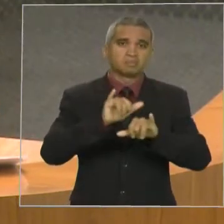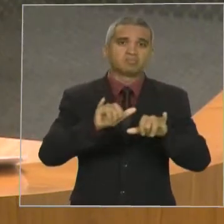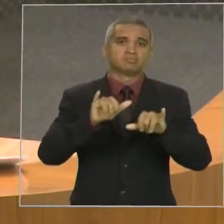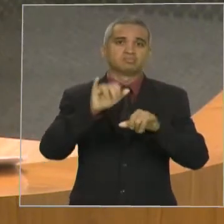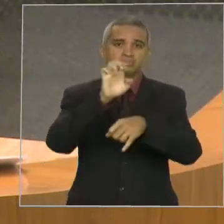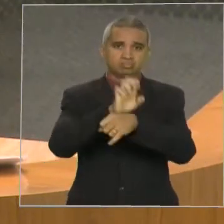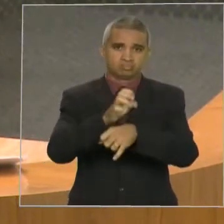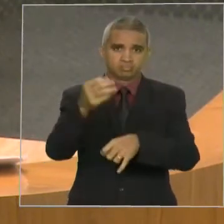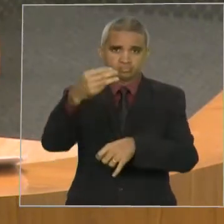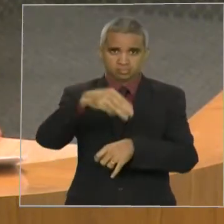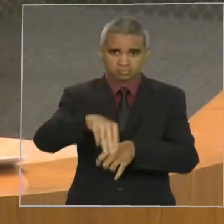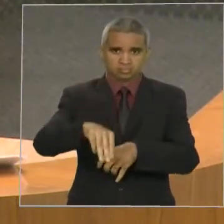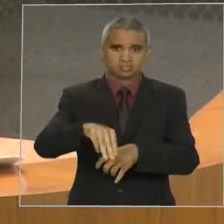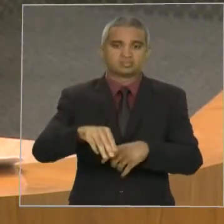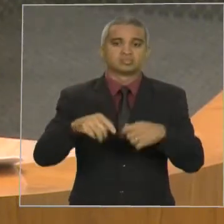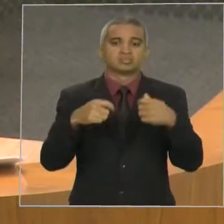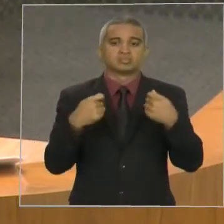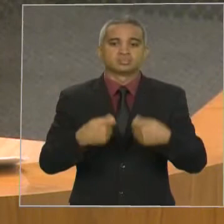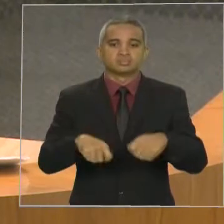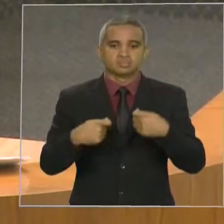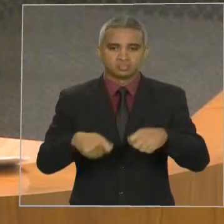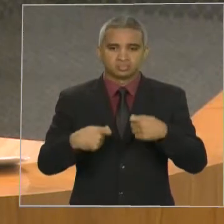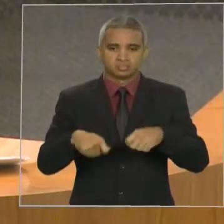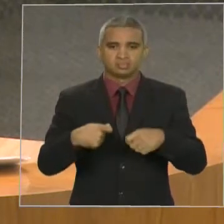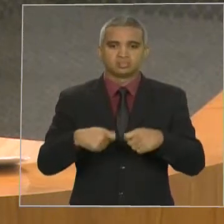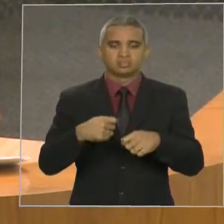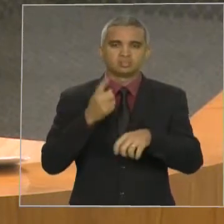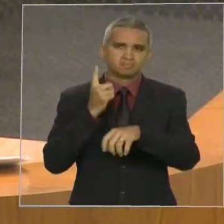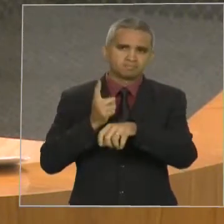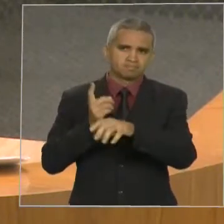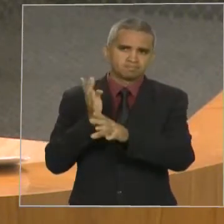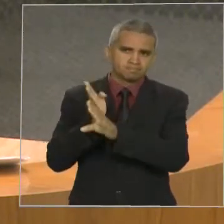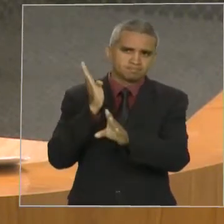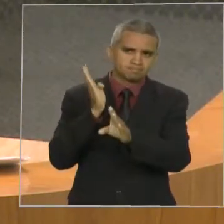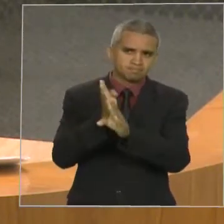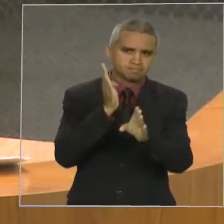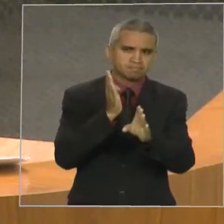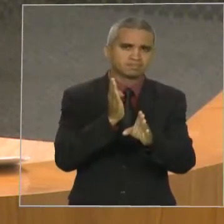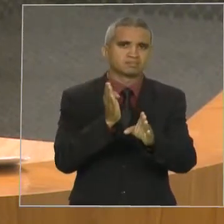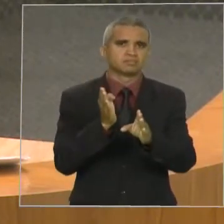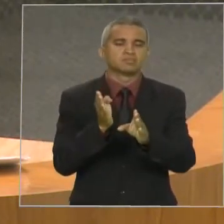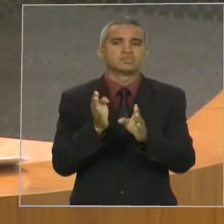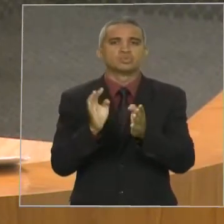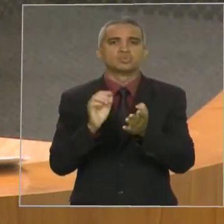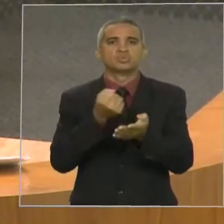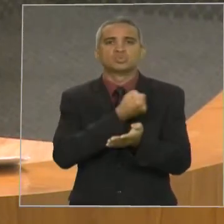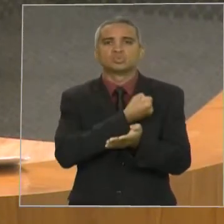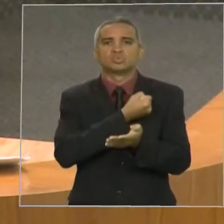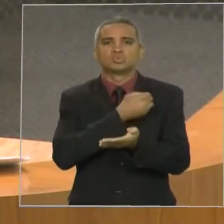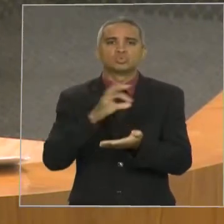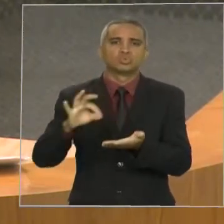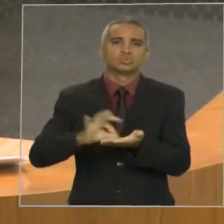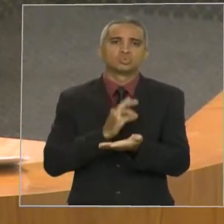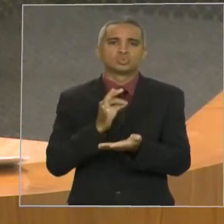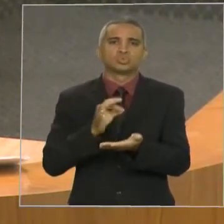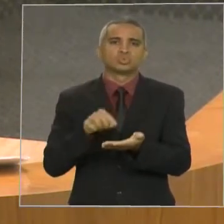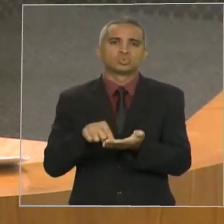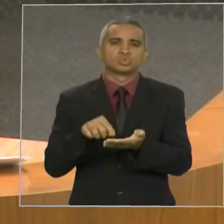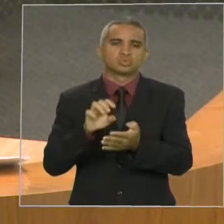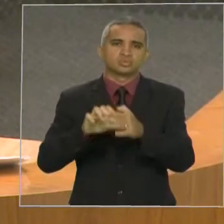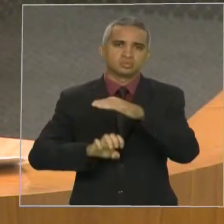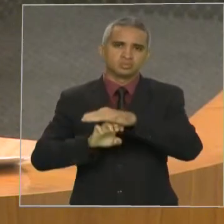traga elementos capazes de identificar o número do contrato administrativo, o valor do contrato